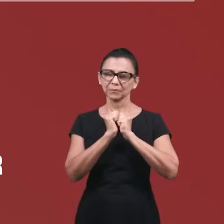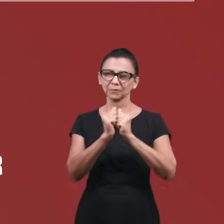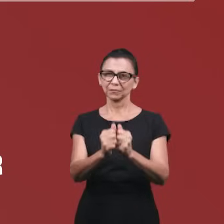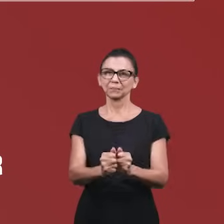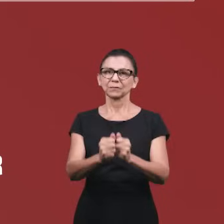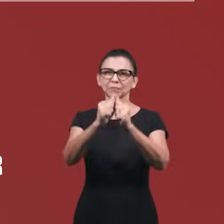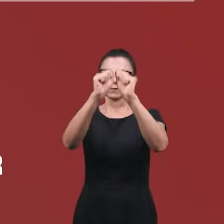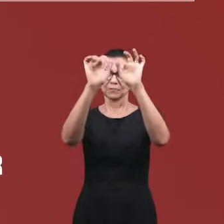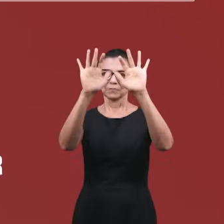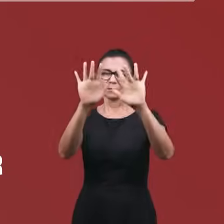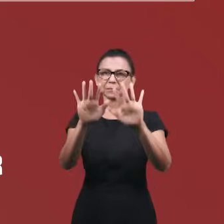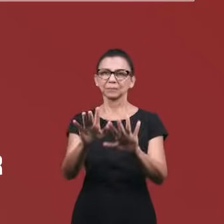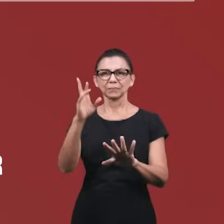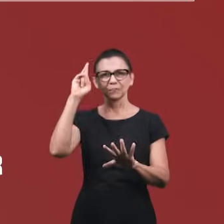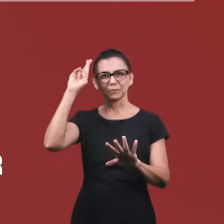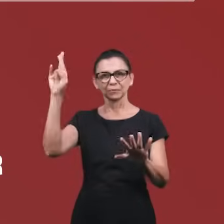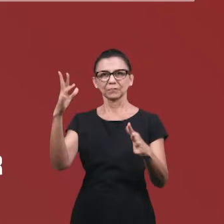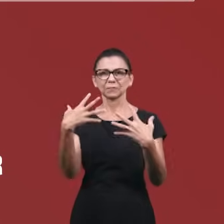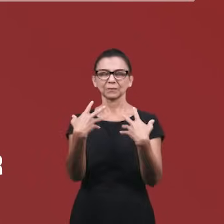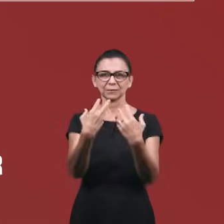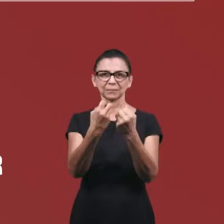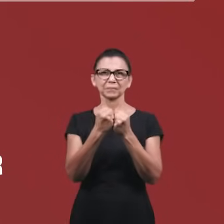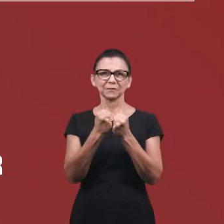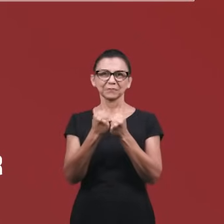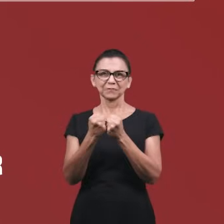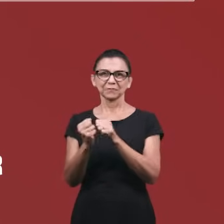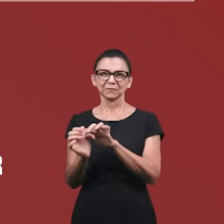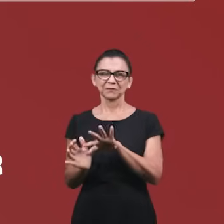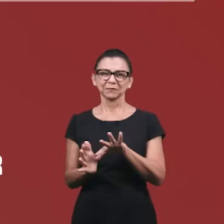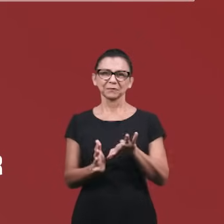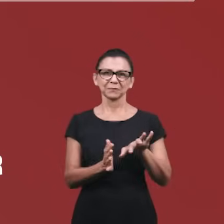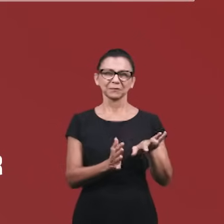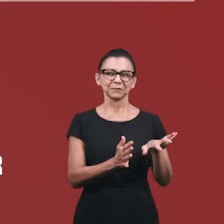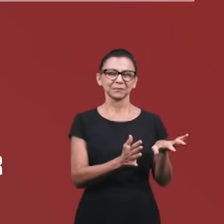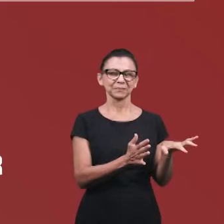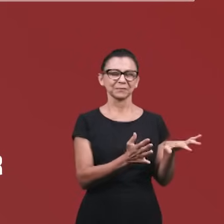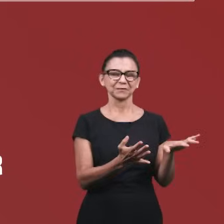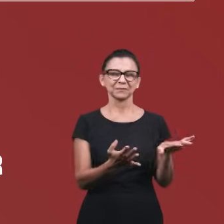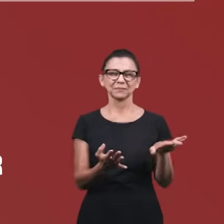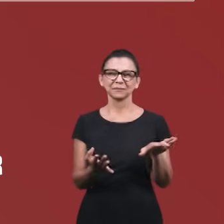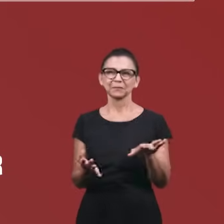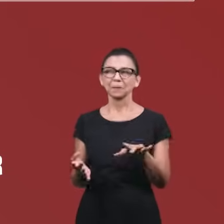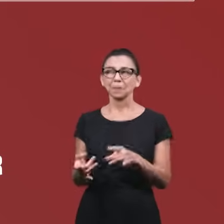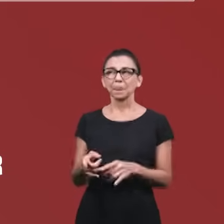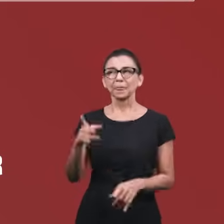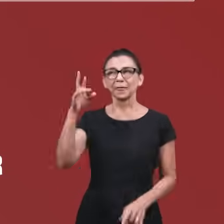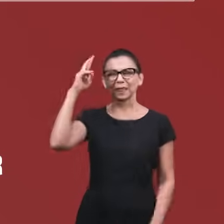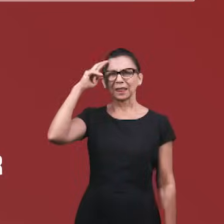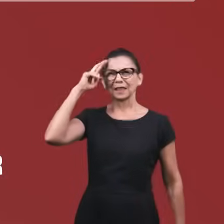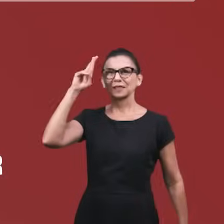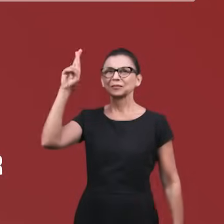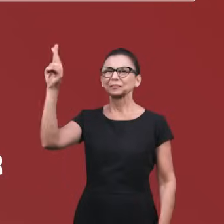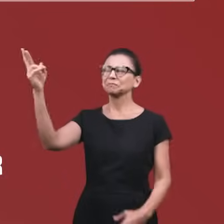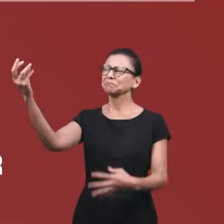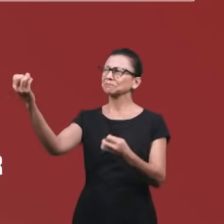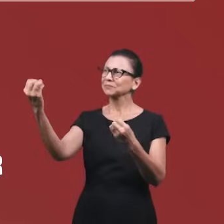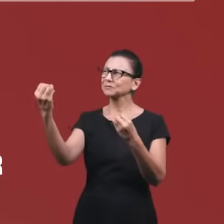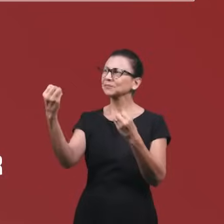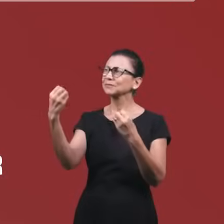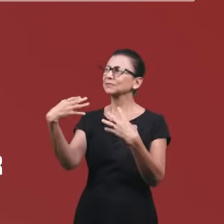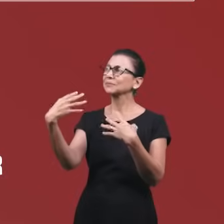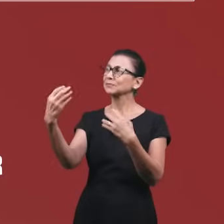orando e juntos receberemos uma grande bênção do senhor fez